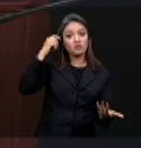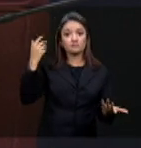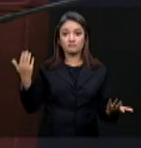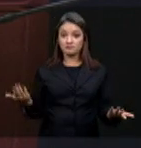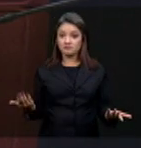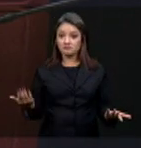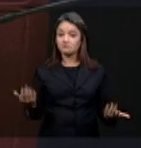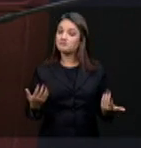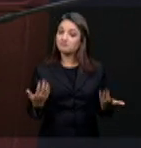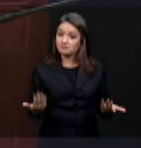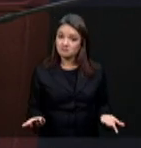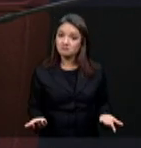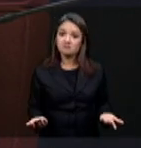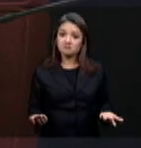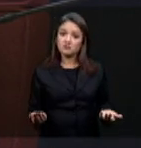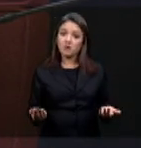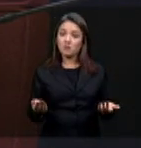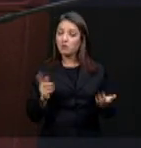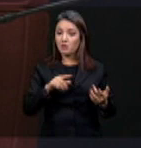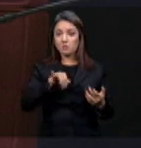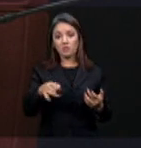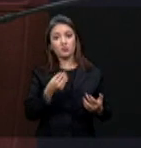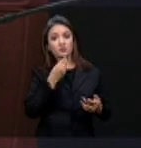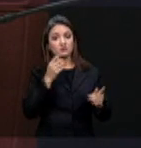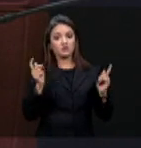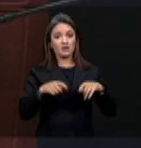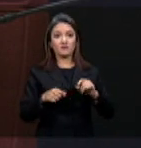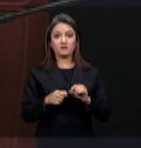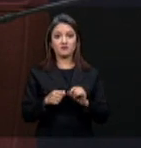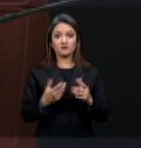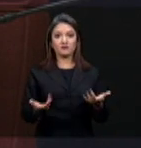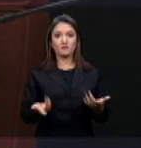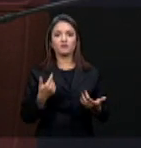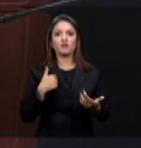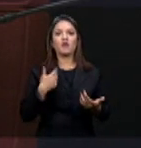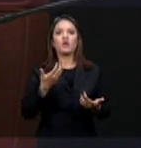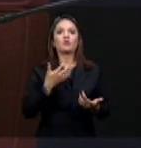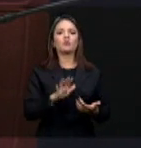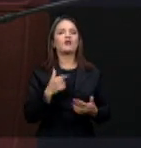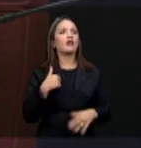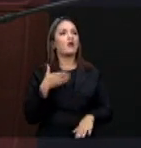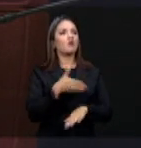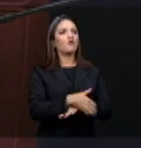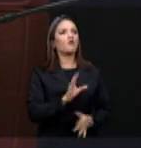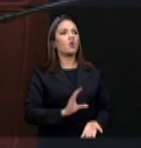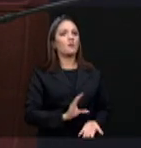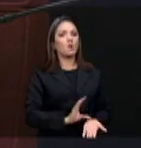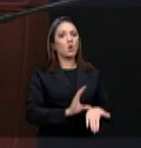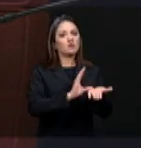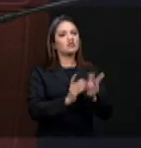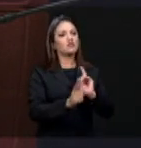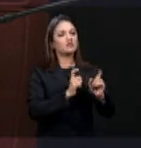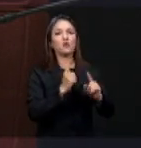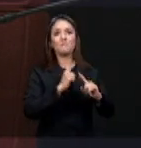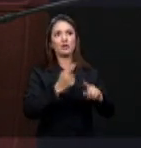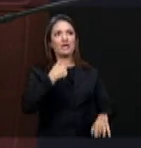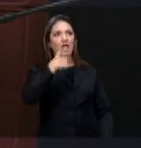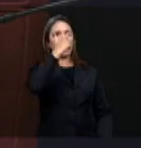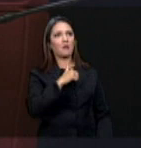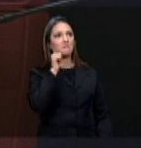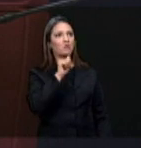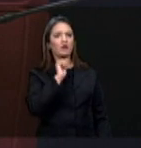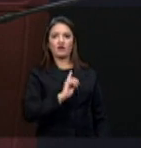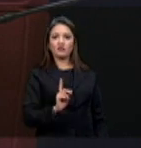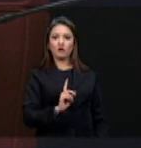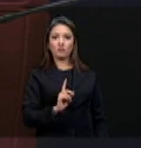política é uma política afirmativa é eu não quero com Conselho de administração porque eu sou mulher mas eu acho muito bacana